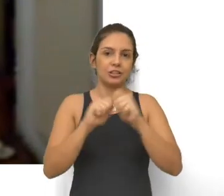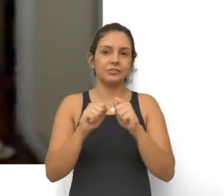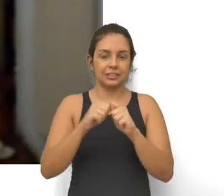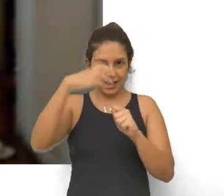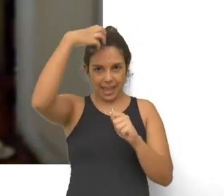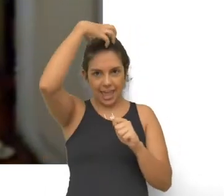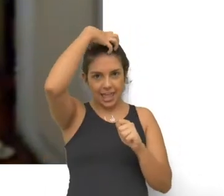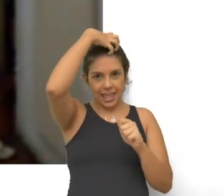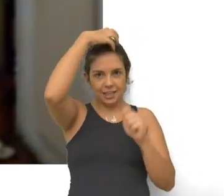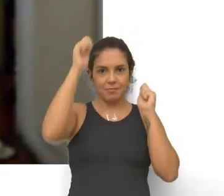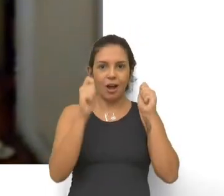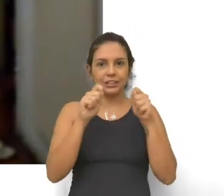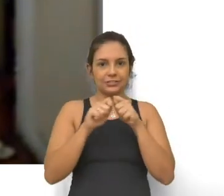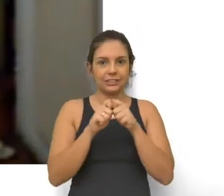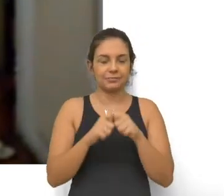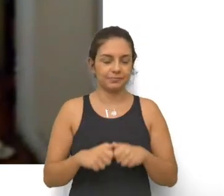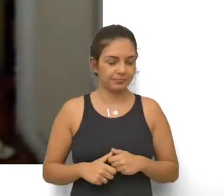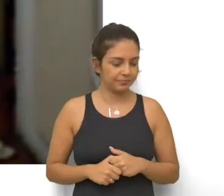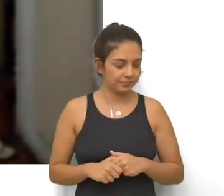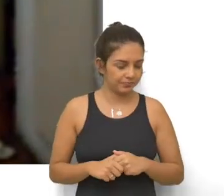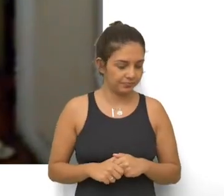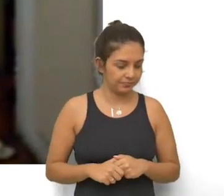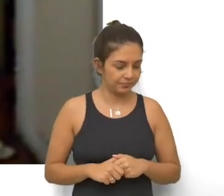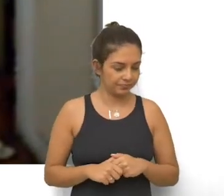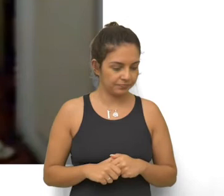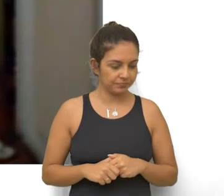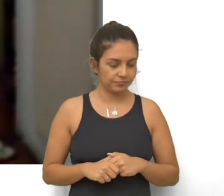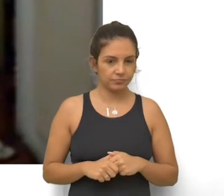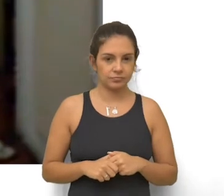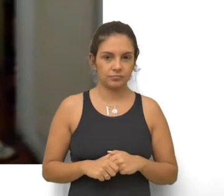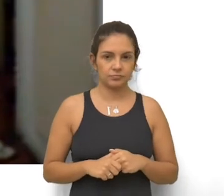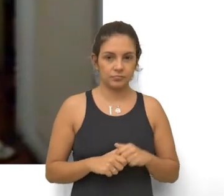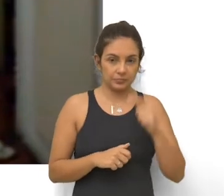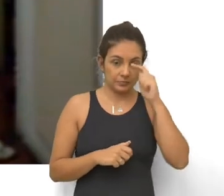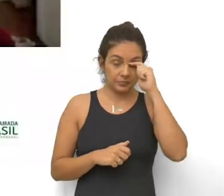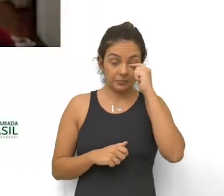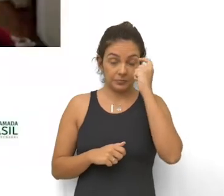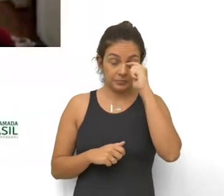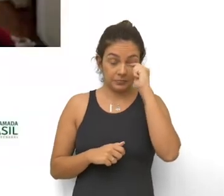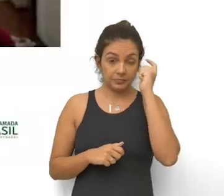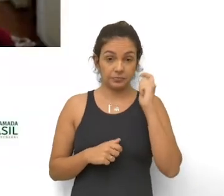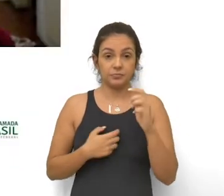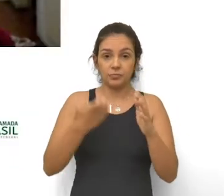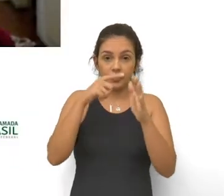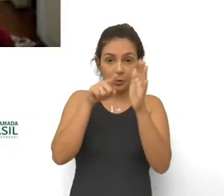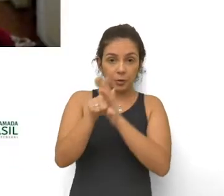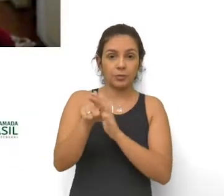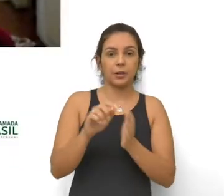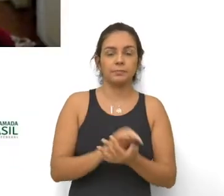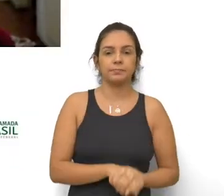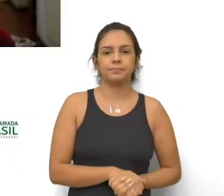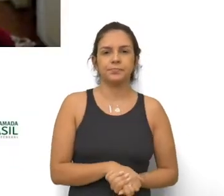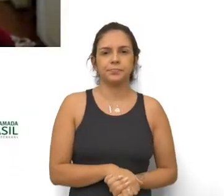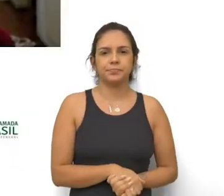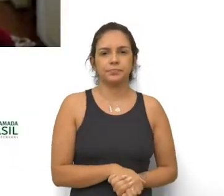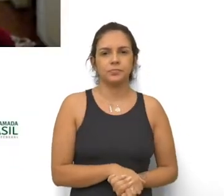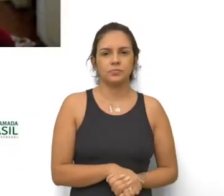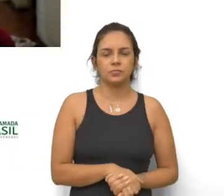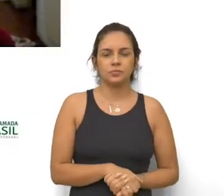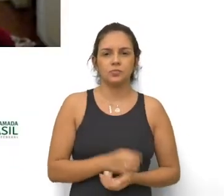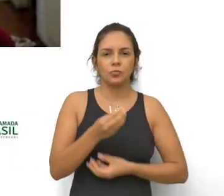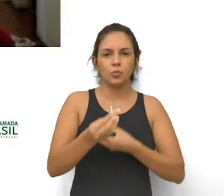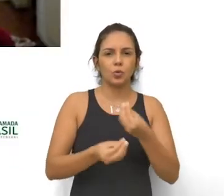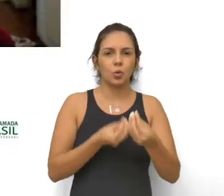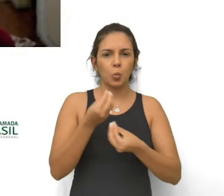né? Sem dúvida. Eu queria perguntar como é